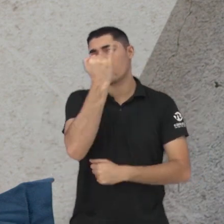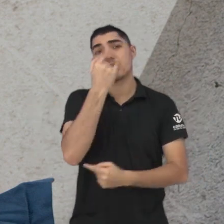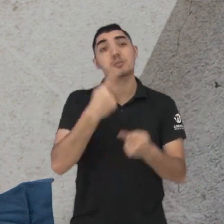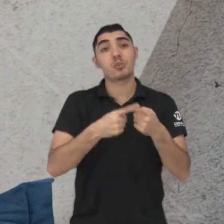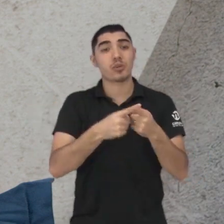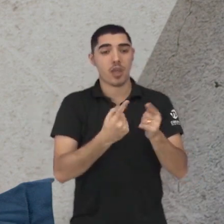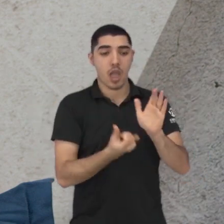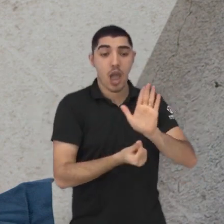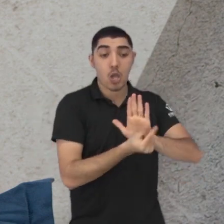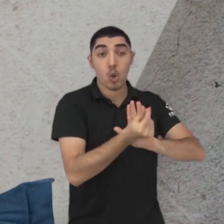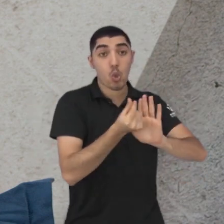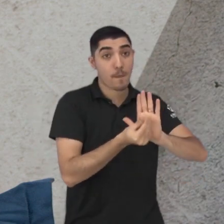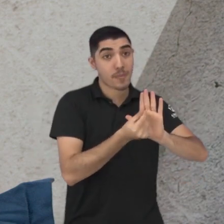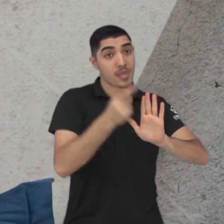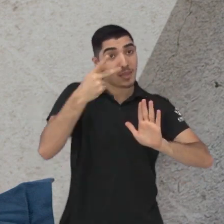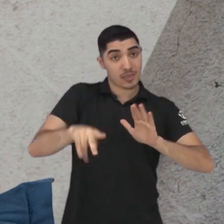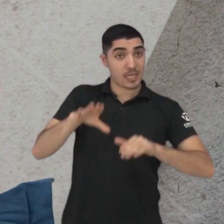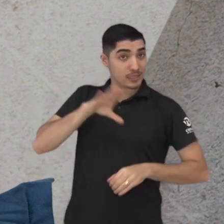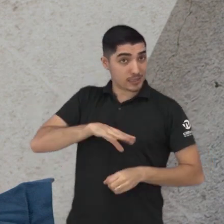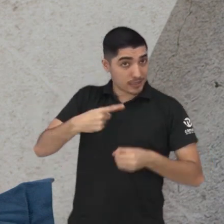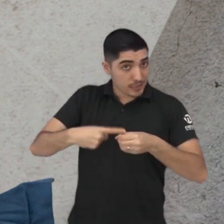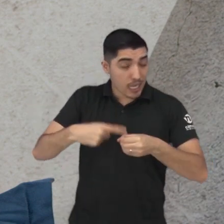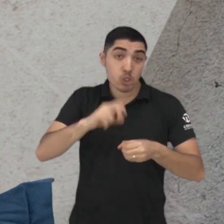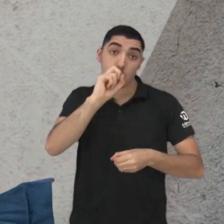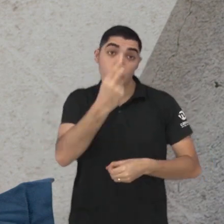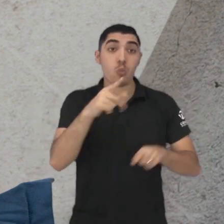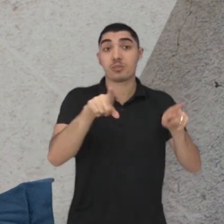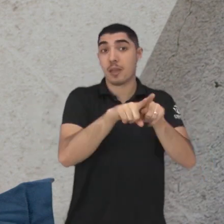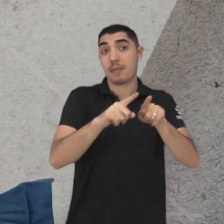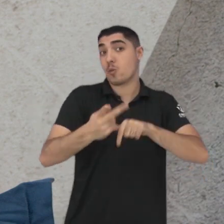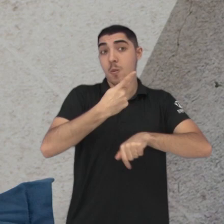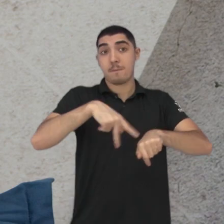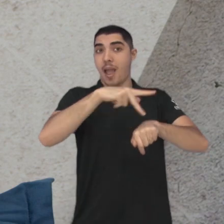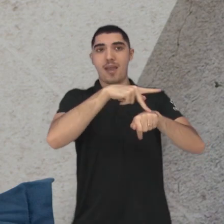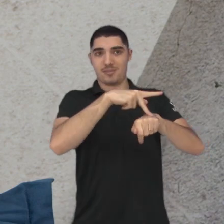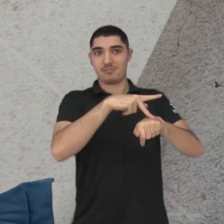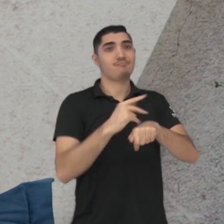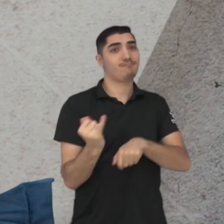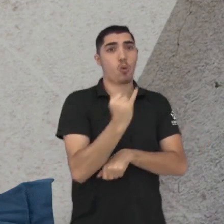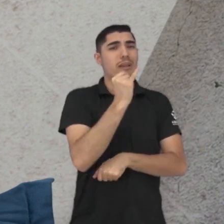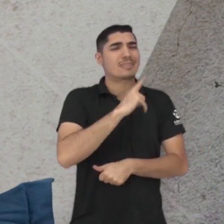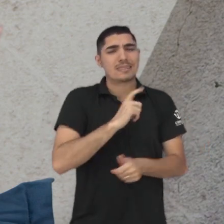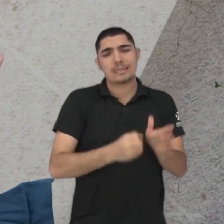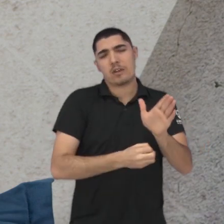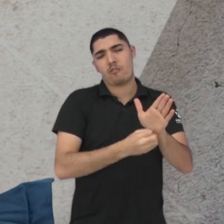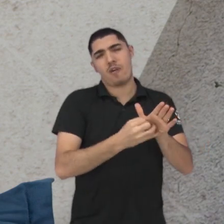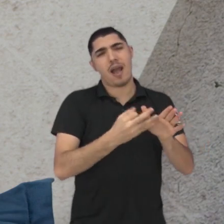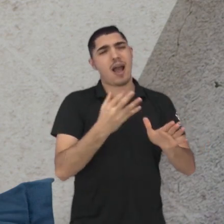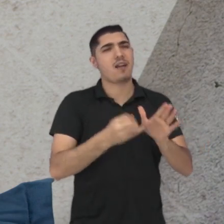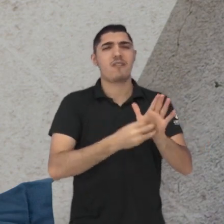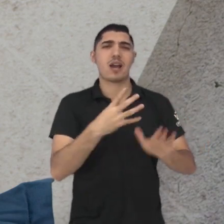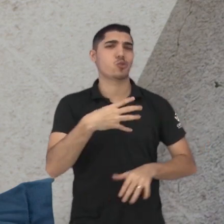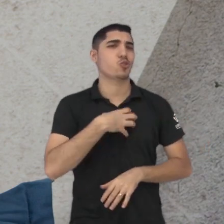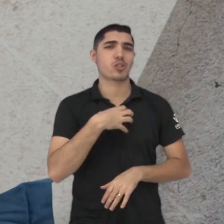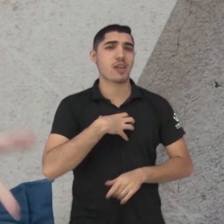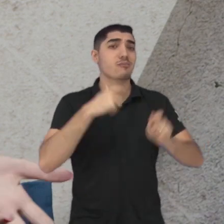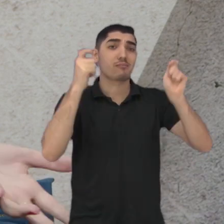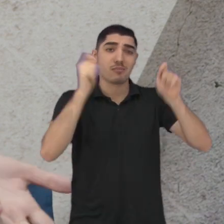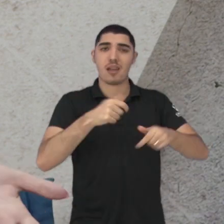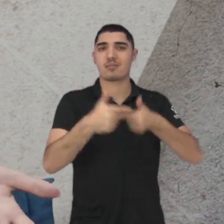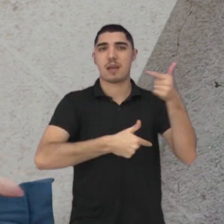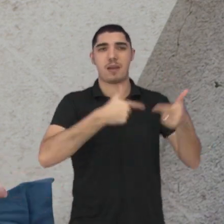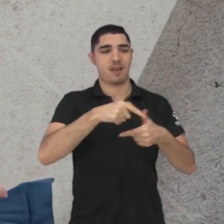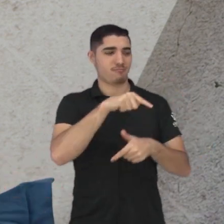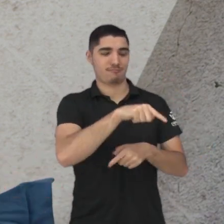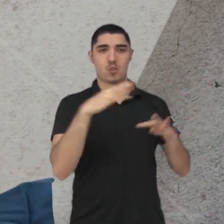para a economia das cidades e do país, Então, assim, a gente tem várias assim, formas e caminhos que a gente